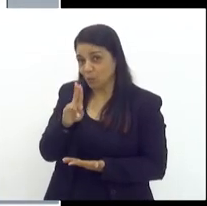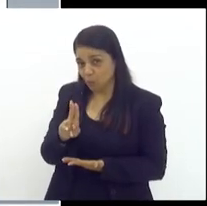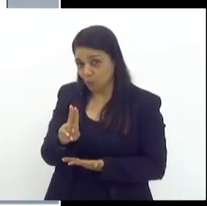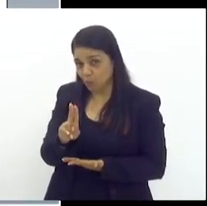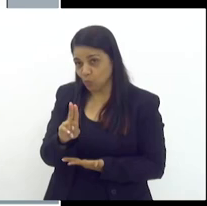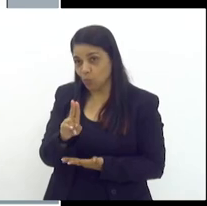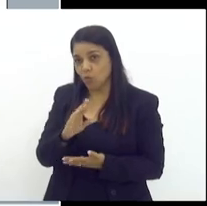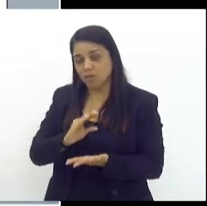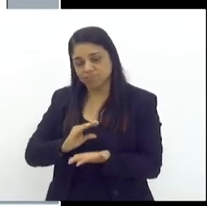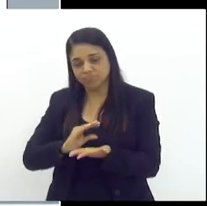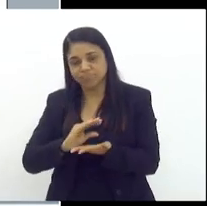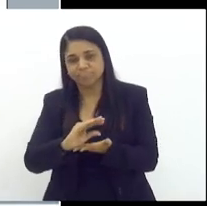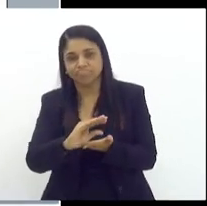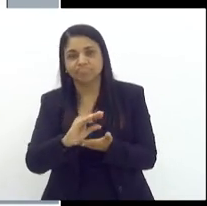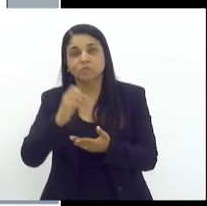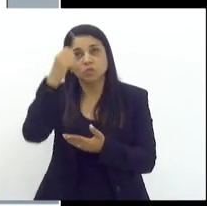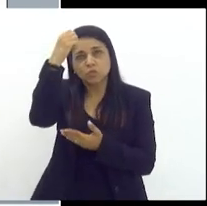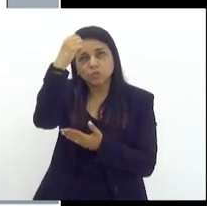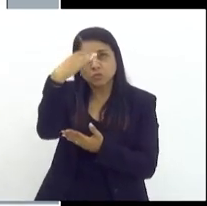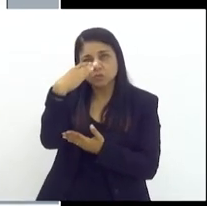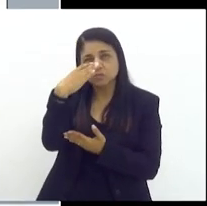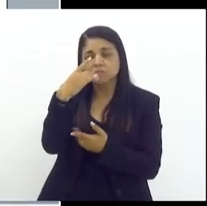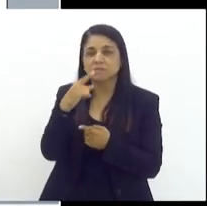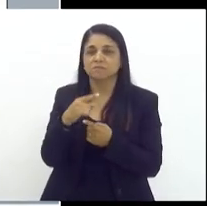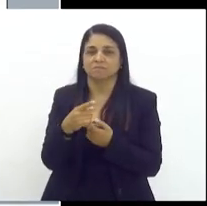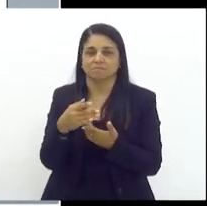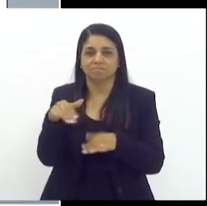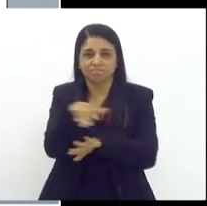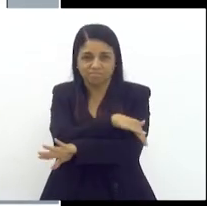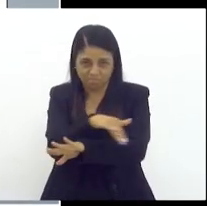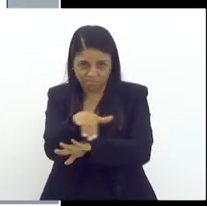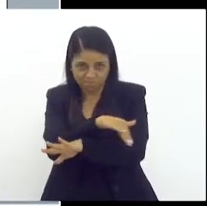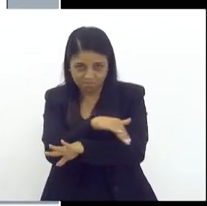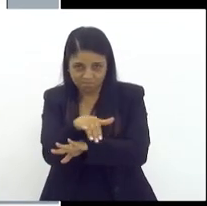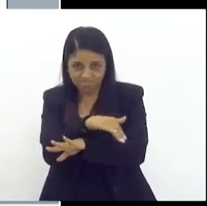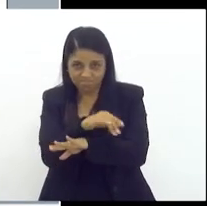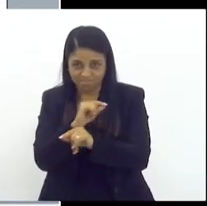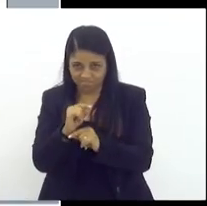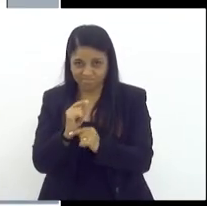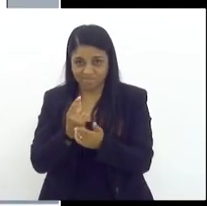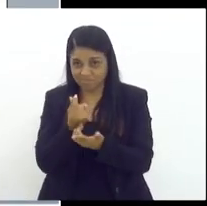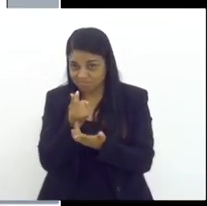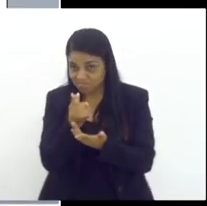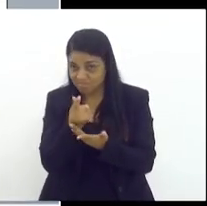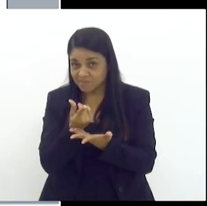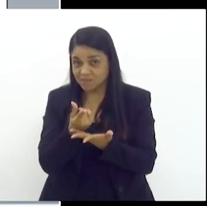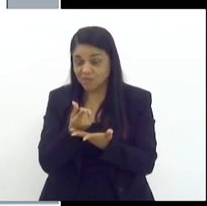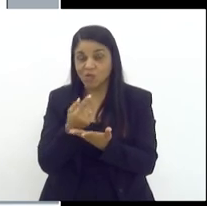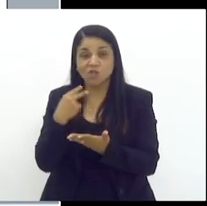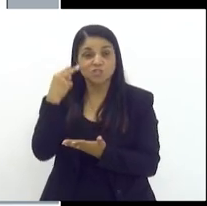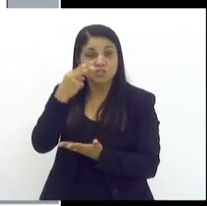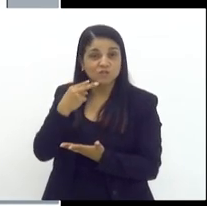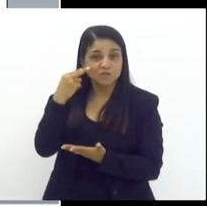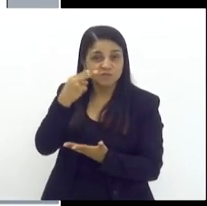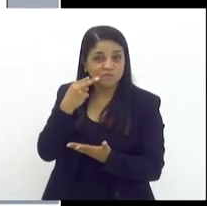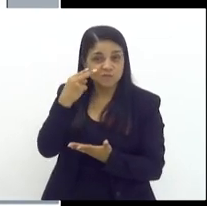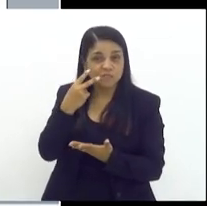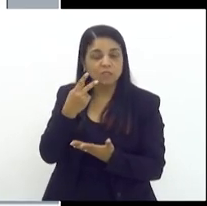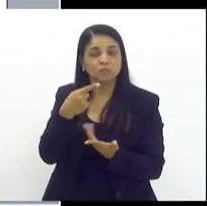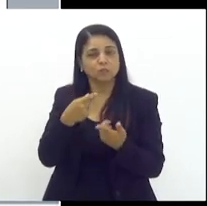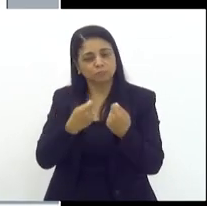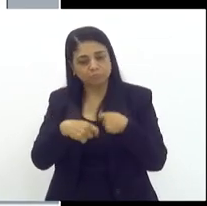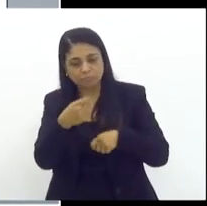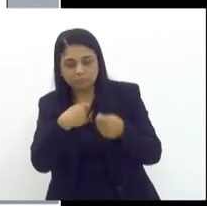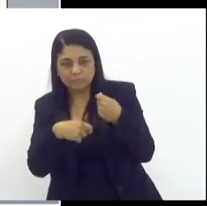para melhoria sobre o serviço de iluminação pública então o vereadores vão poder sobre os lá sobre essa matéria